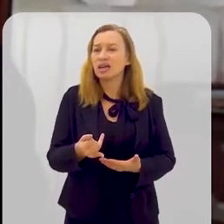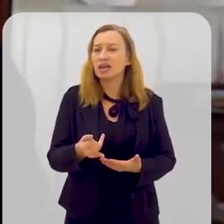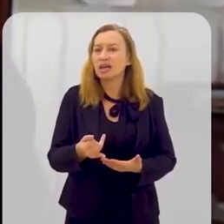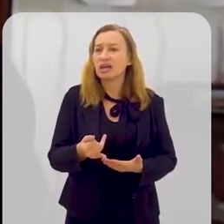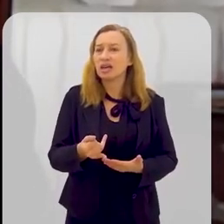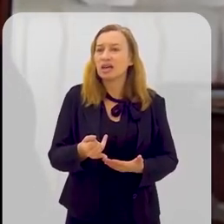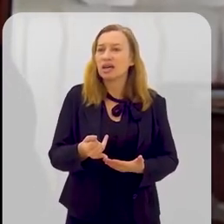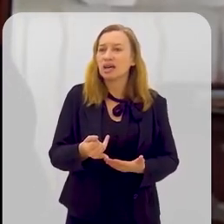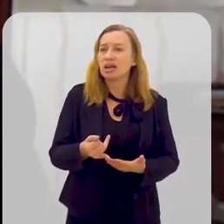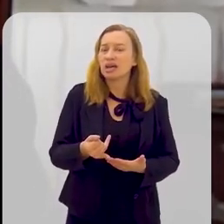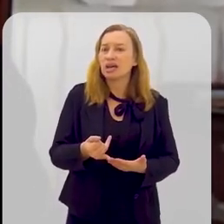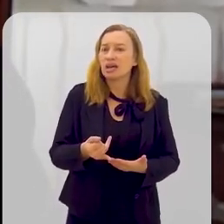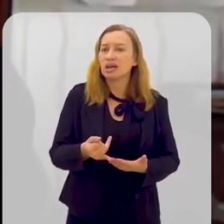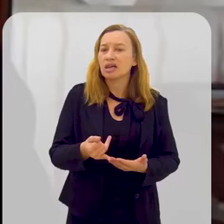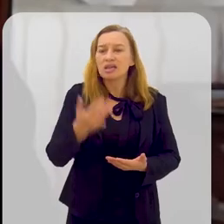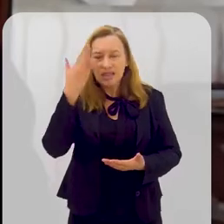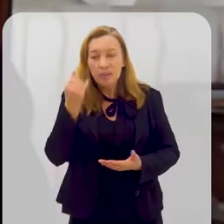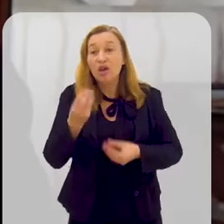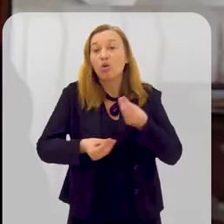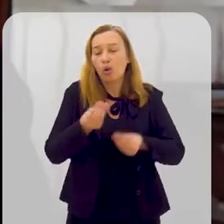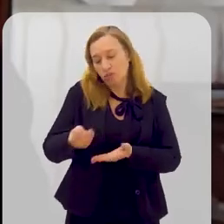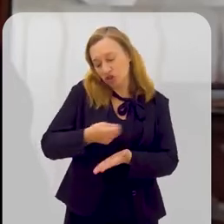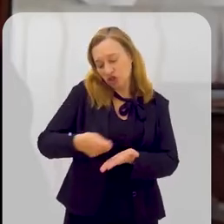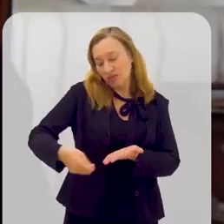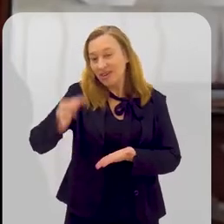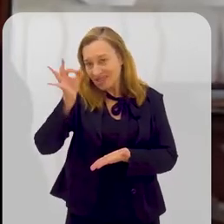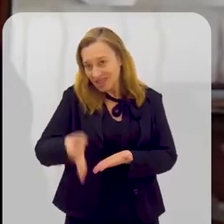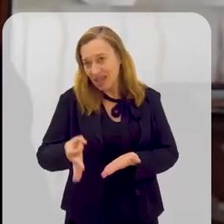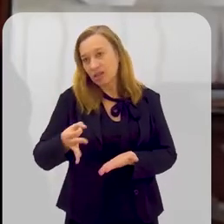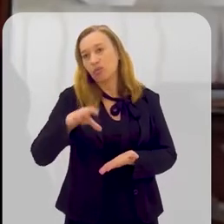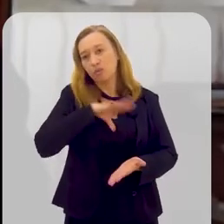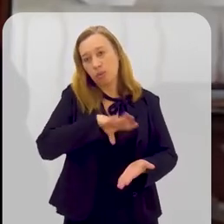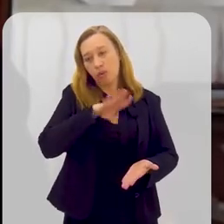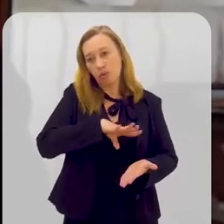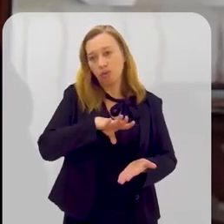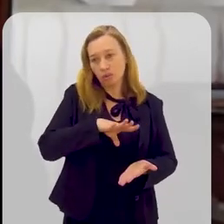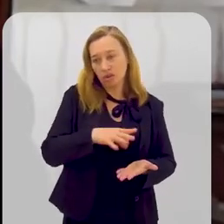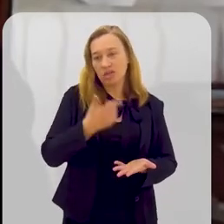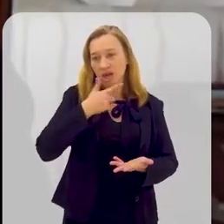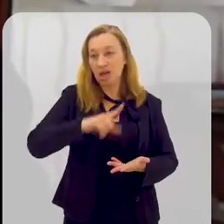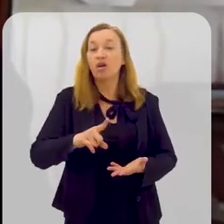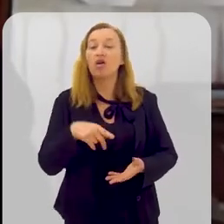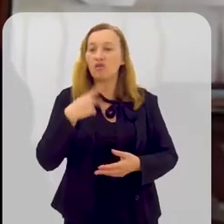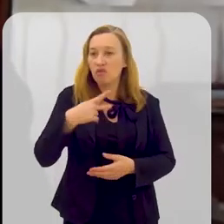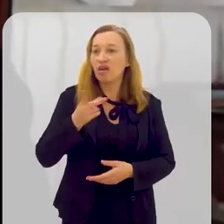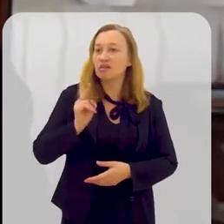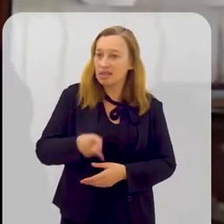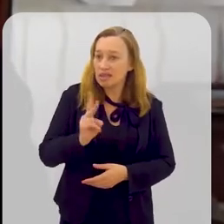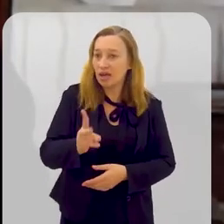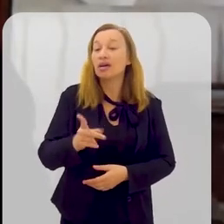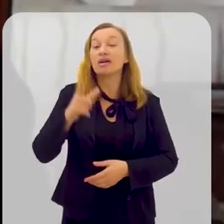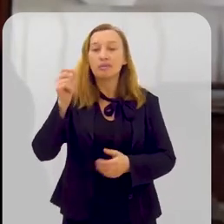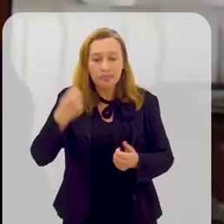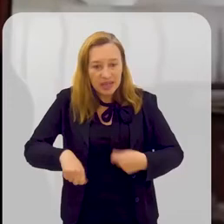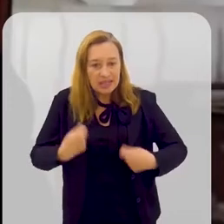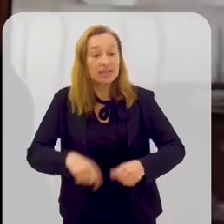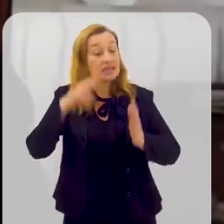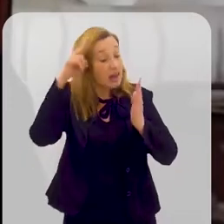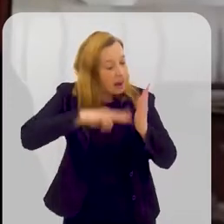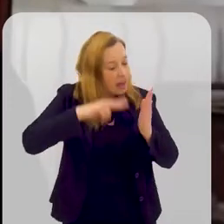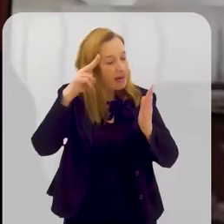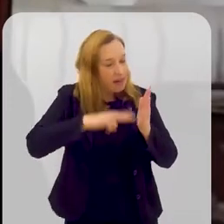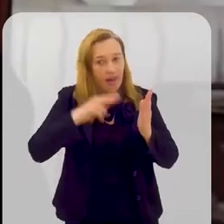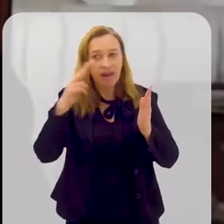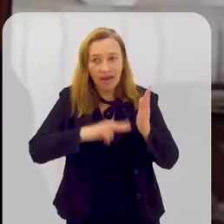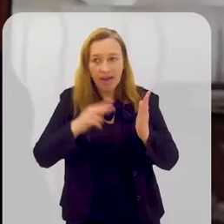instrumentos necessários para escrever corretamente a língua portuguesa então eu bato na tecla tem que